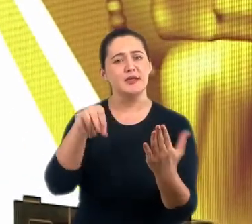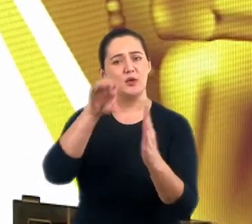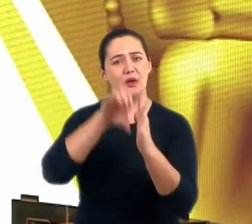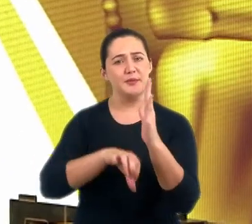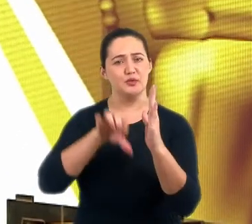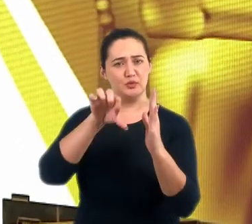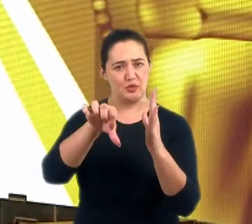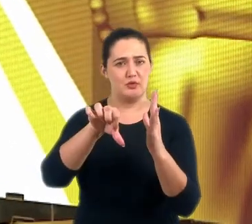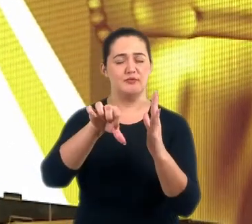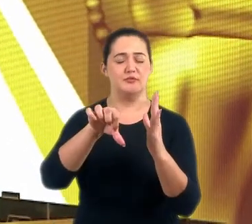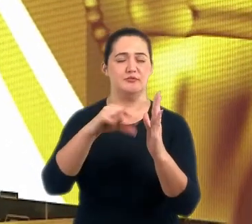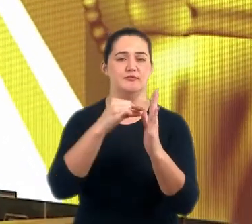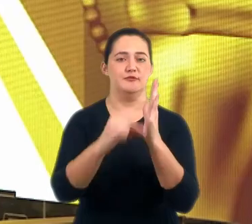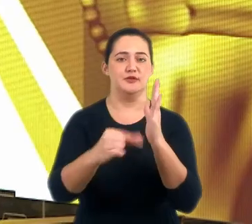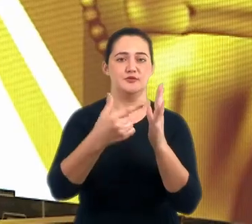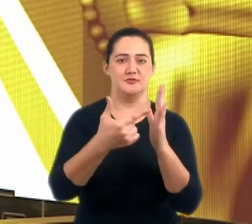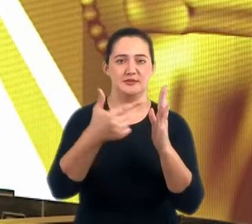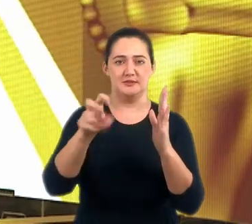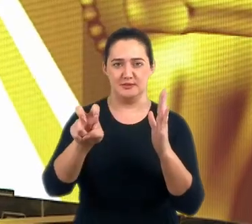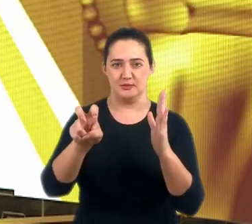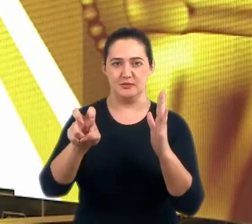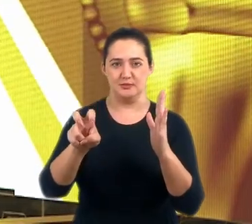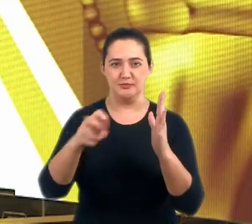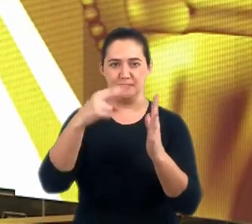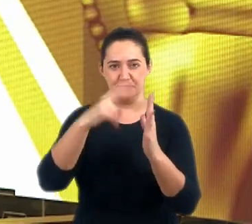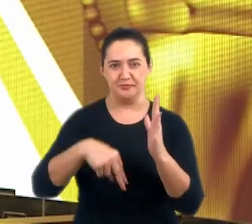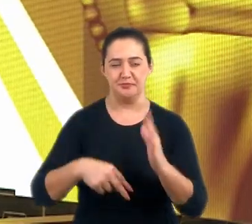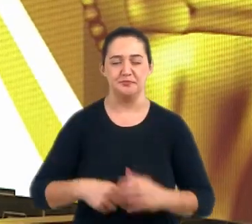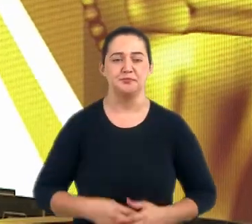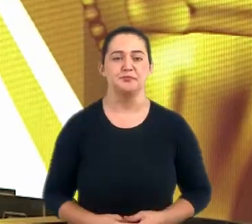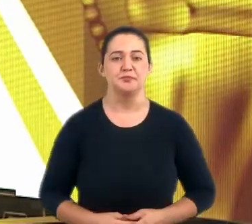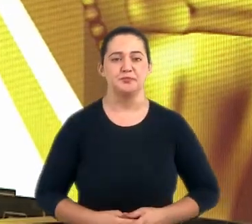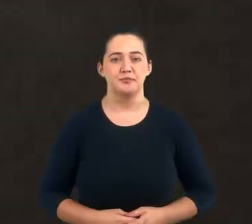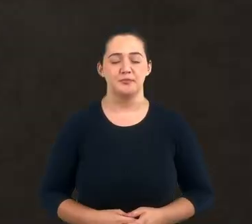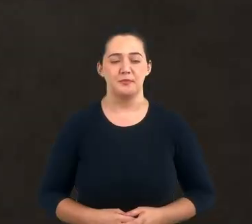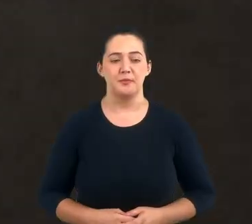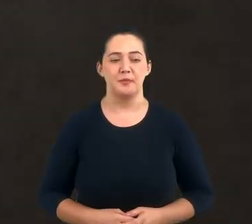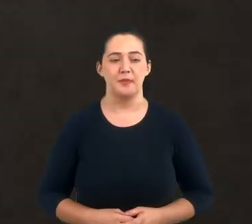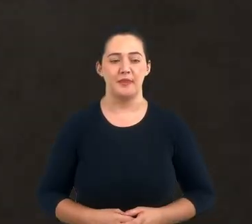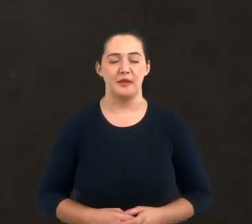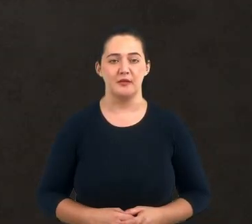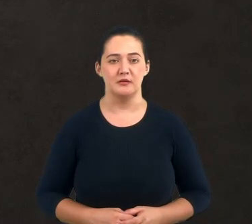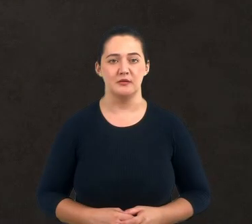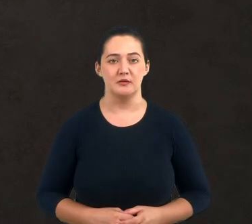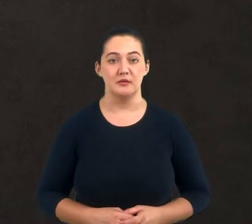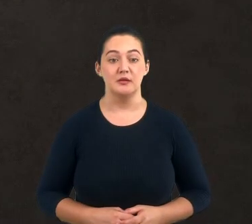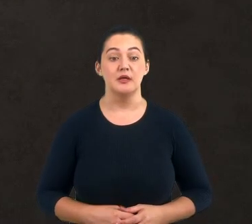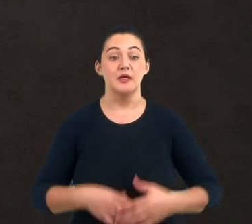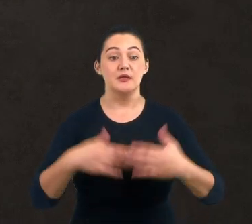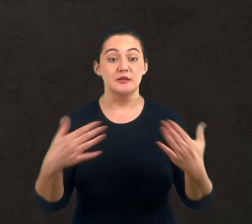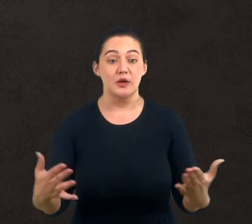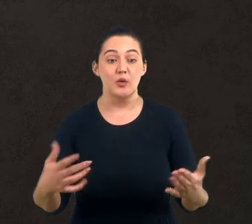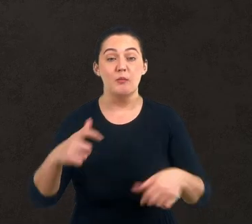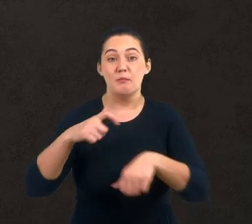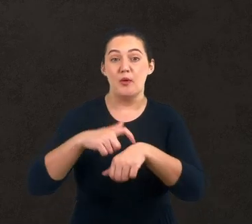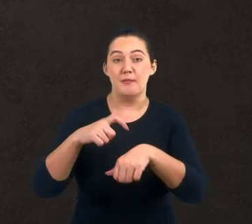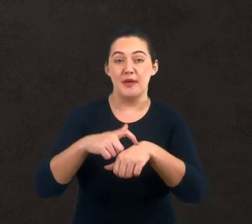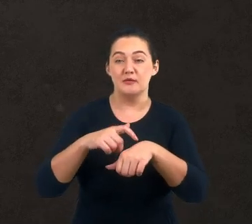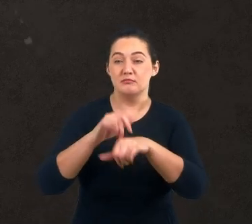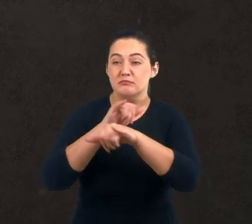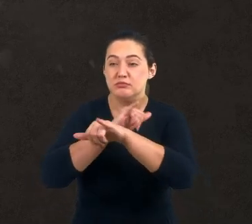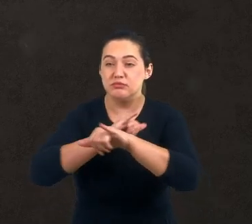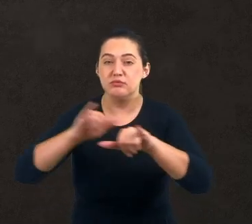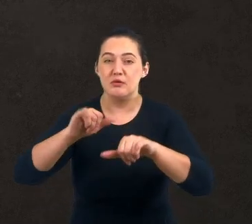em Daniel capítulo 9, versículo 25. Eu vou ler para você. Desde o momento em que a palavra sair